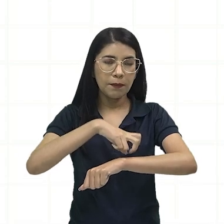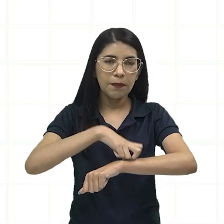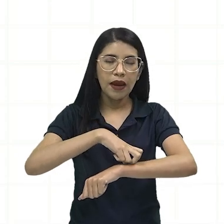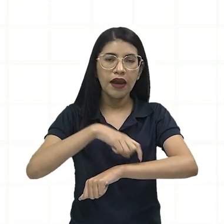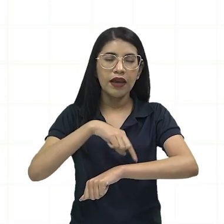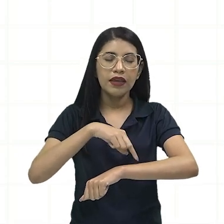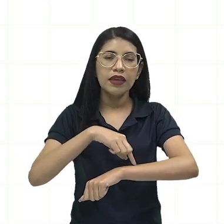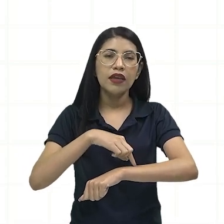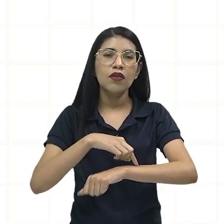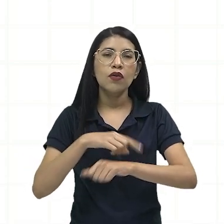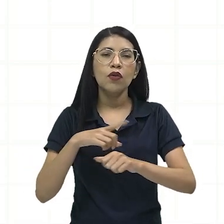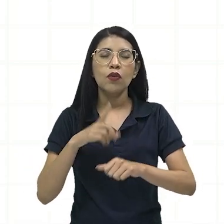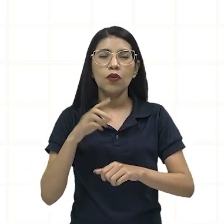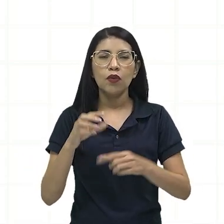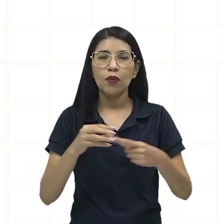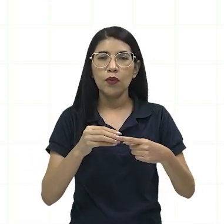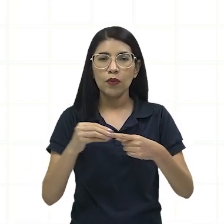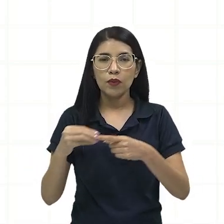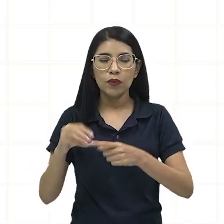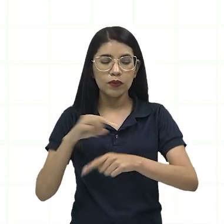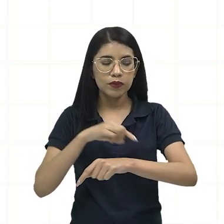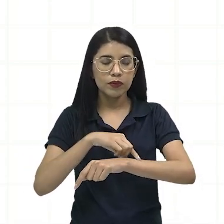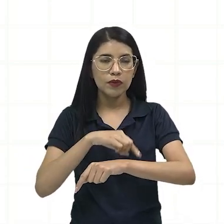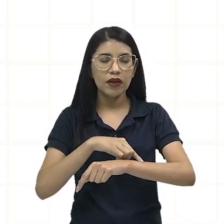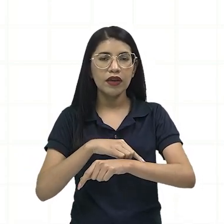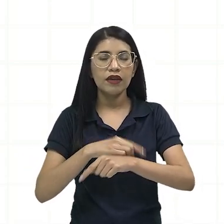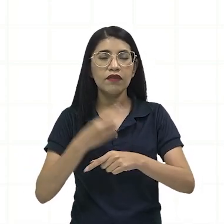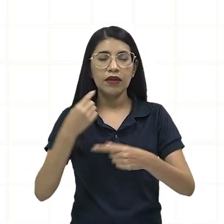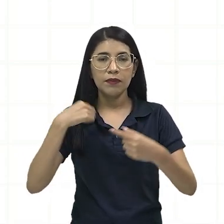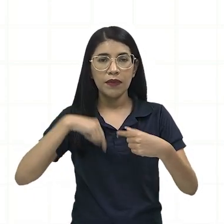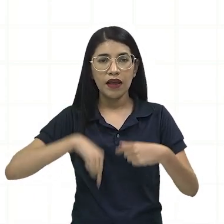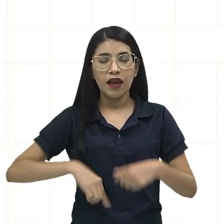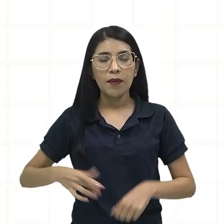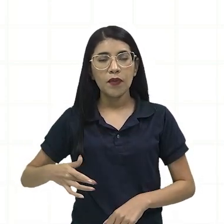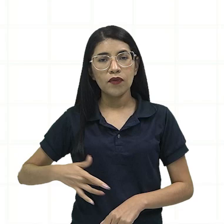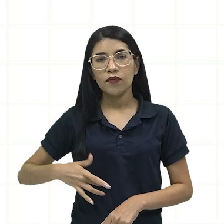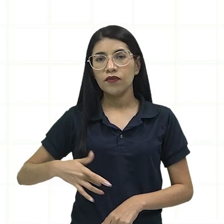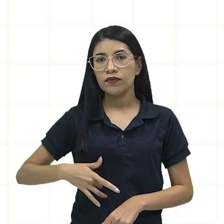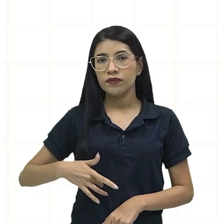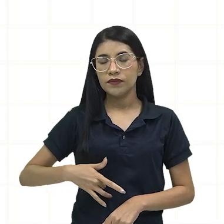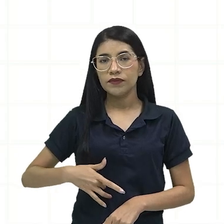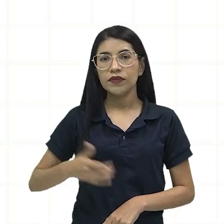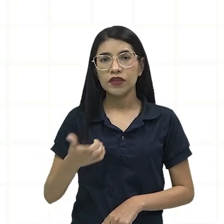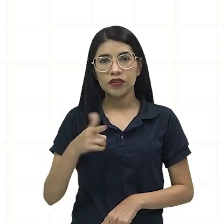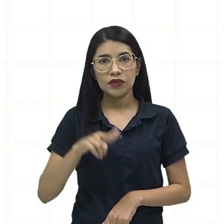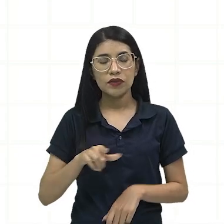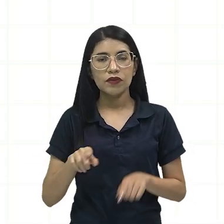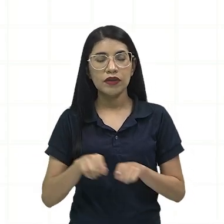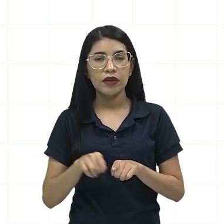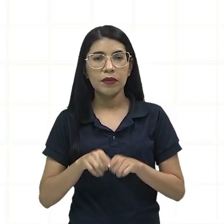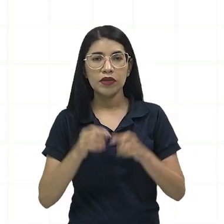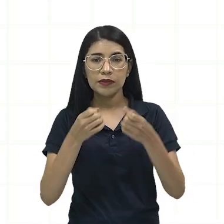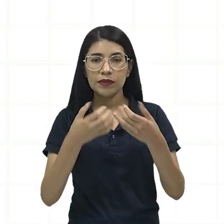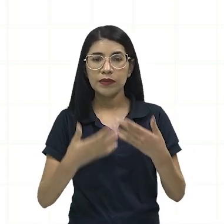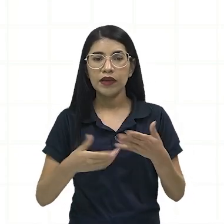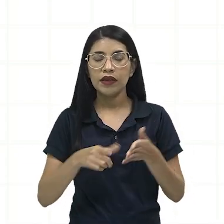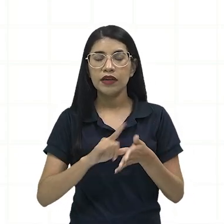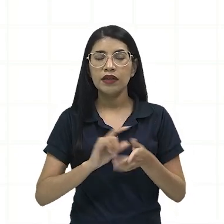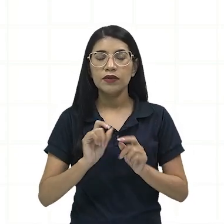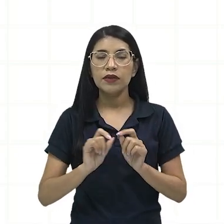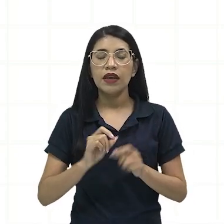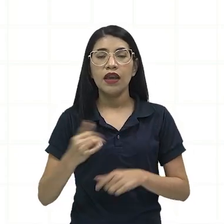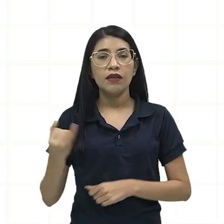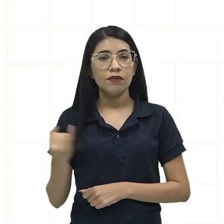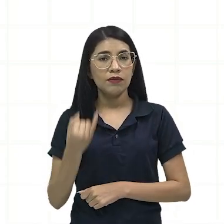esse protozoário que vai atuar no fígado também. Como eu falei para vocês, o fígado que é um órgão